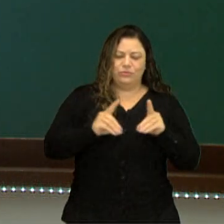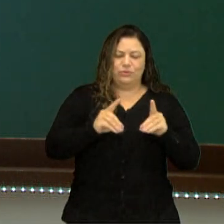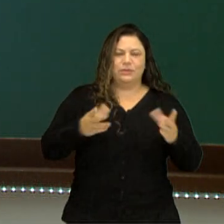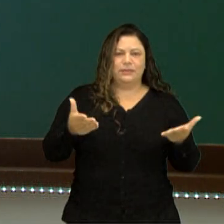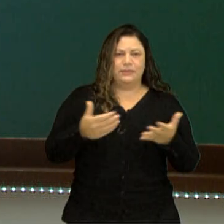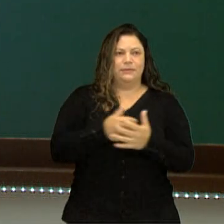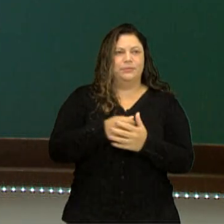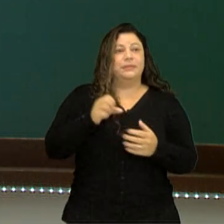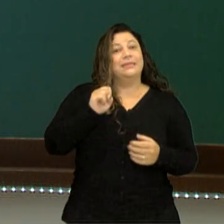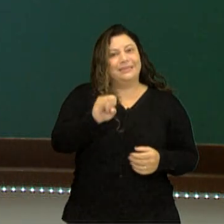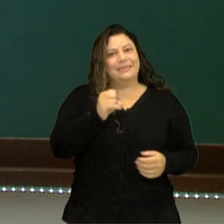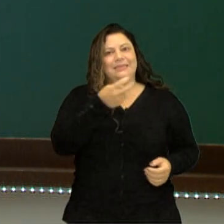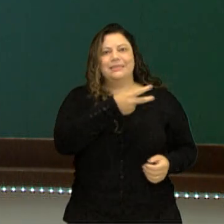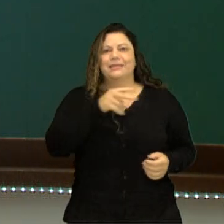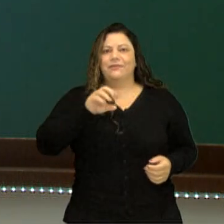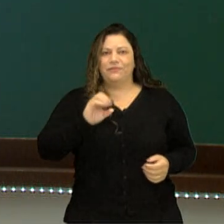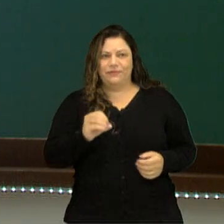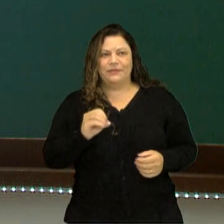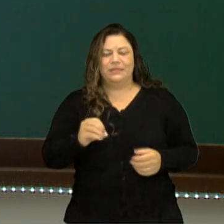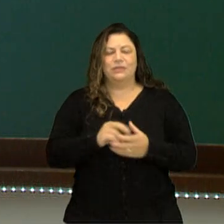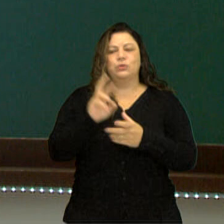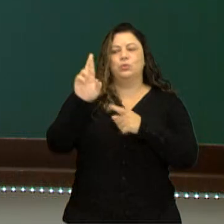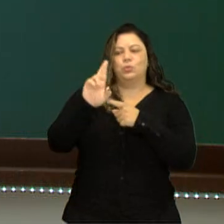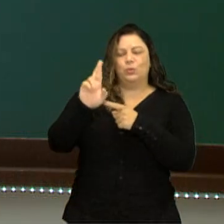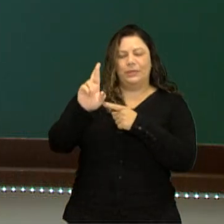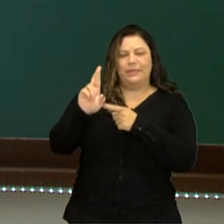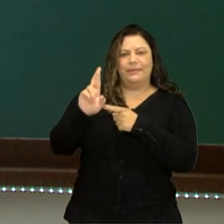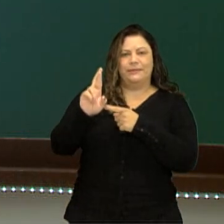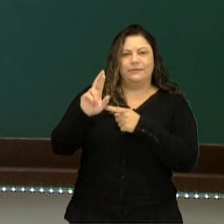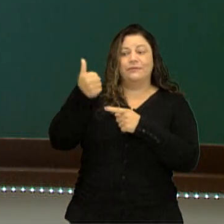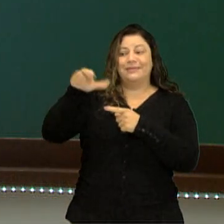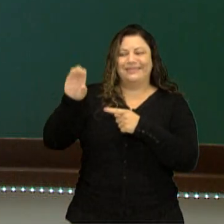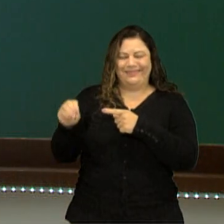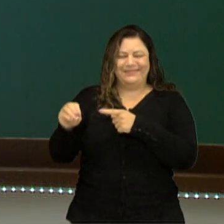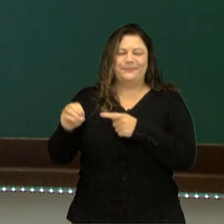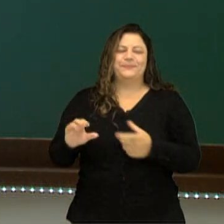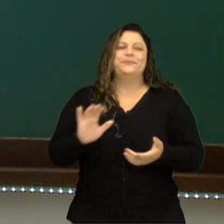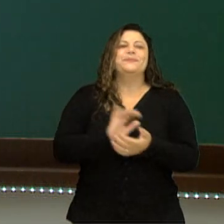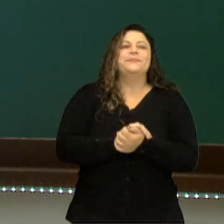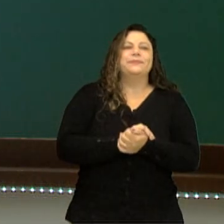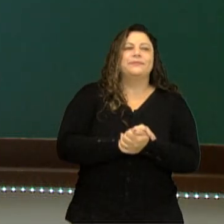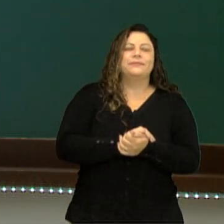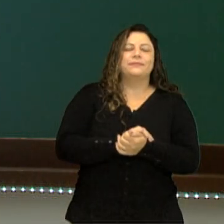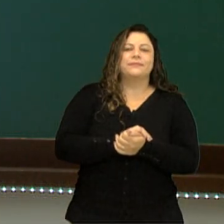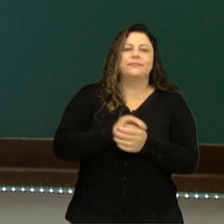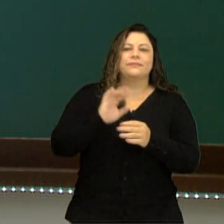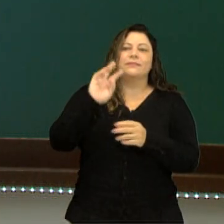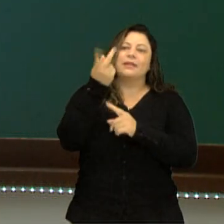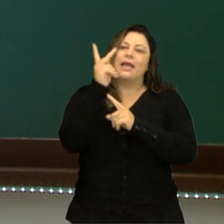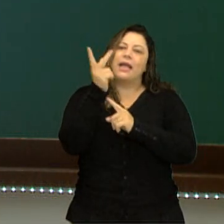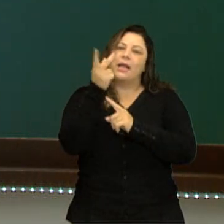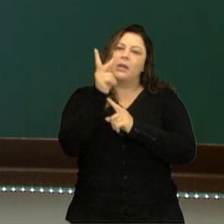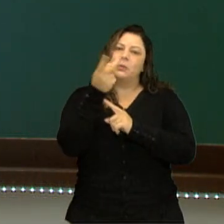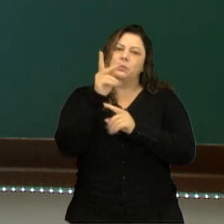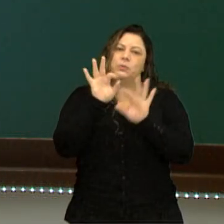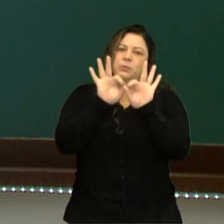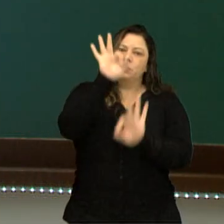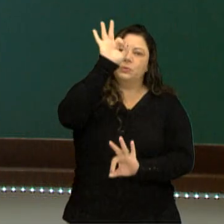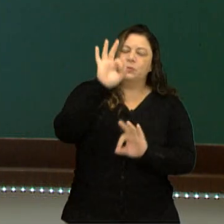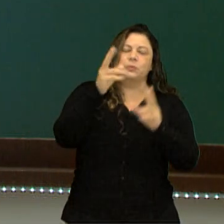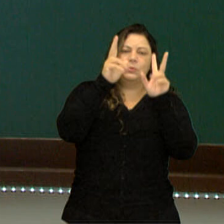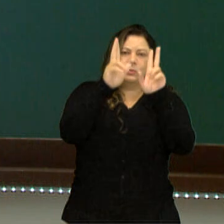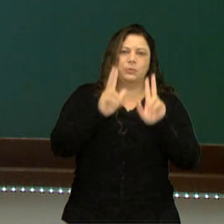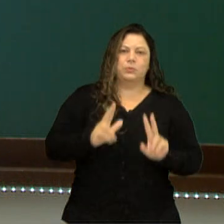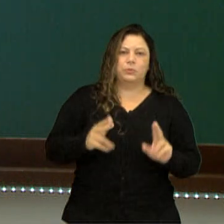a aresta é 20, portanto, o nosso raio aqui vai ser 10. A altura é igual à aresta, que também aqui